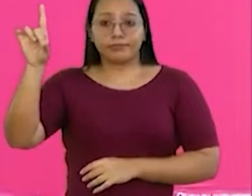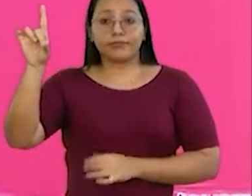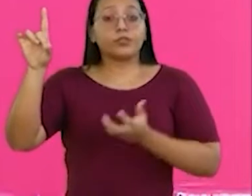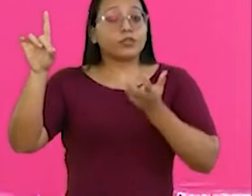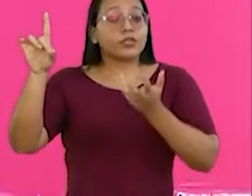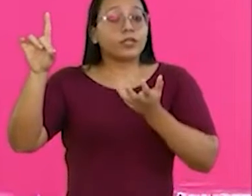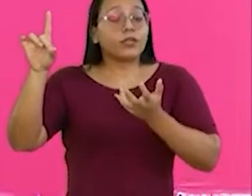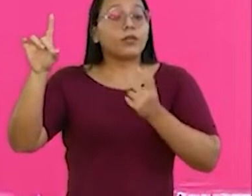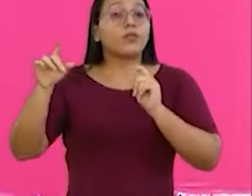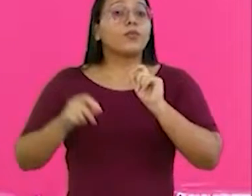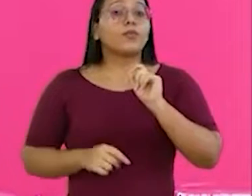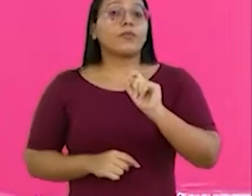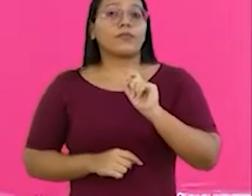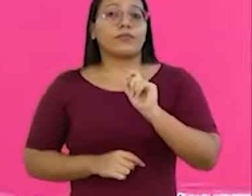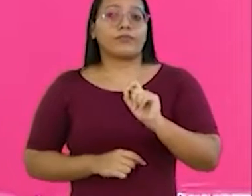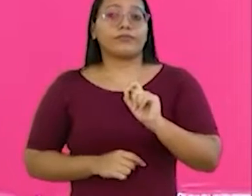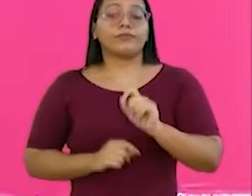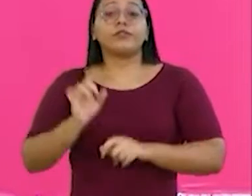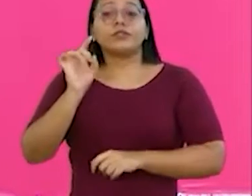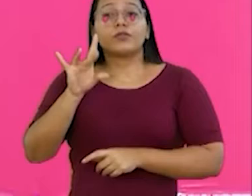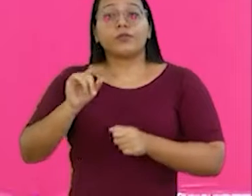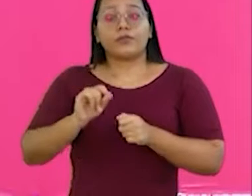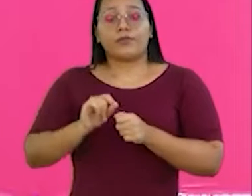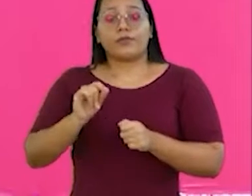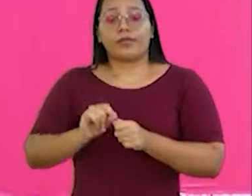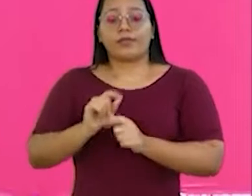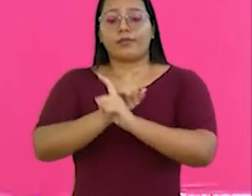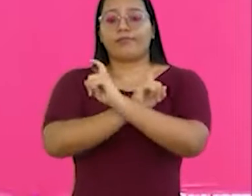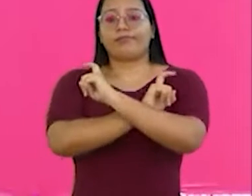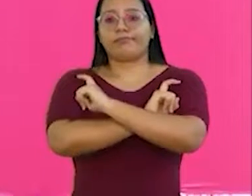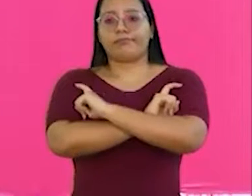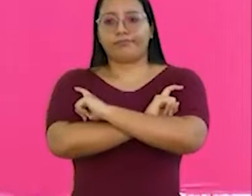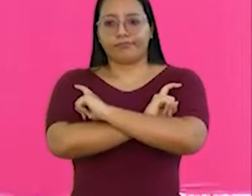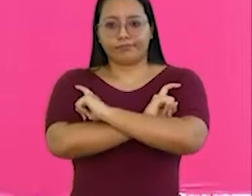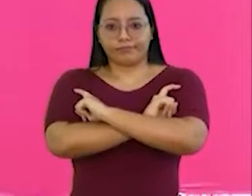visavam apenas fazer com que Faraó